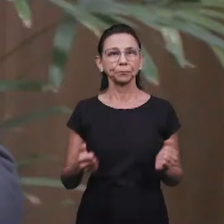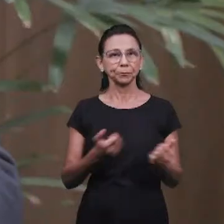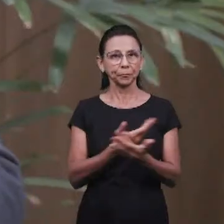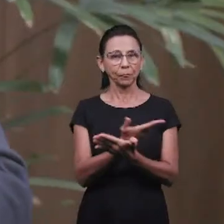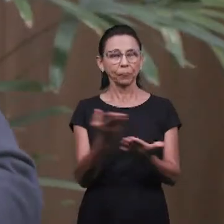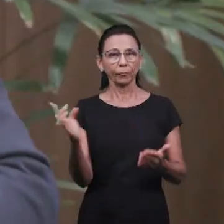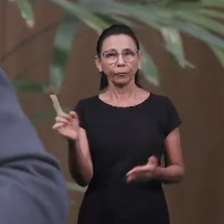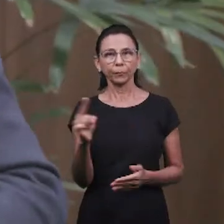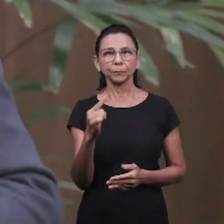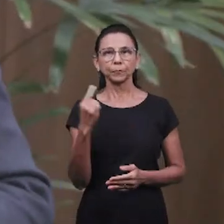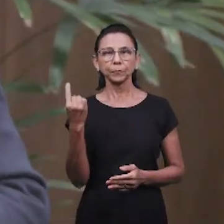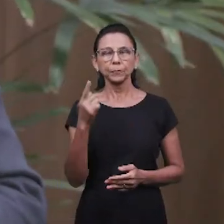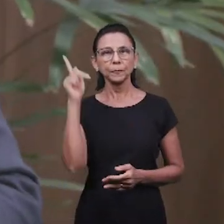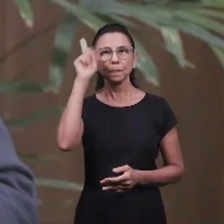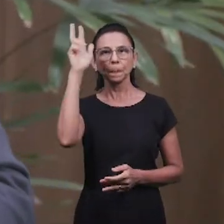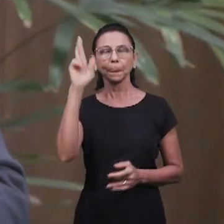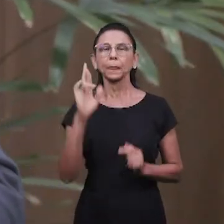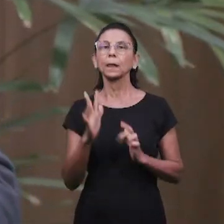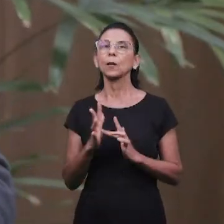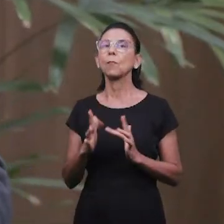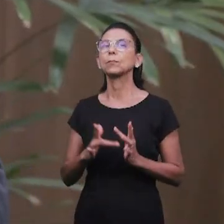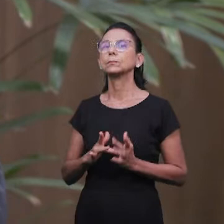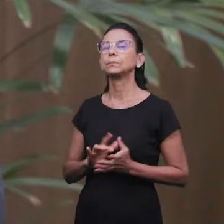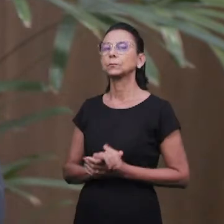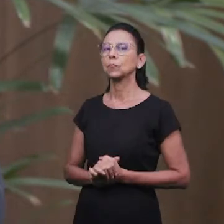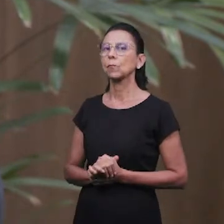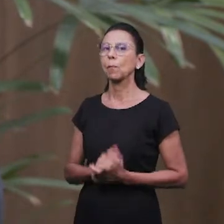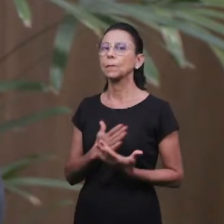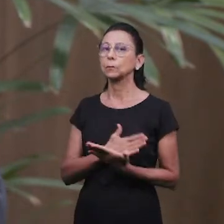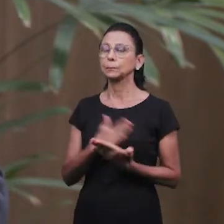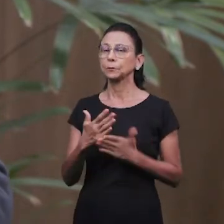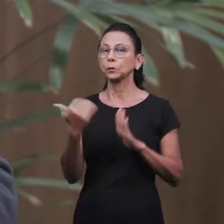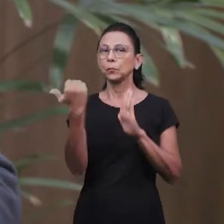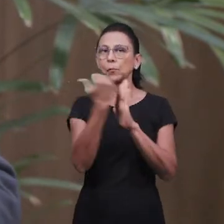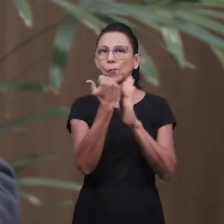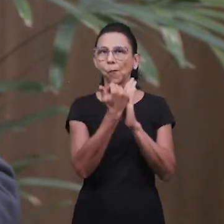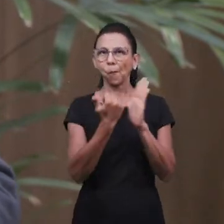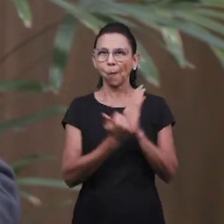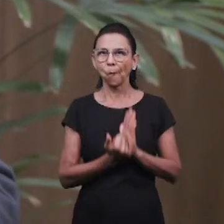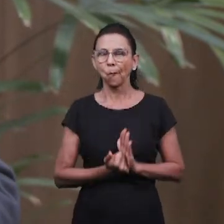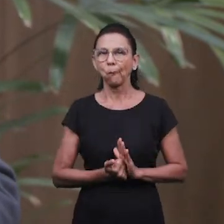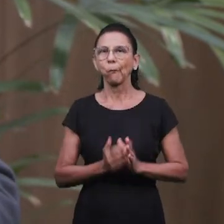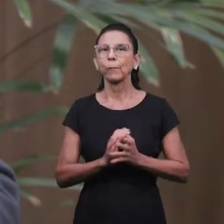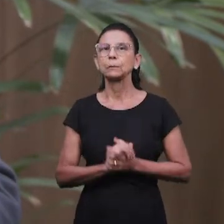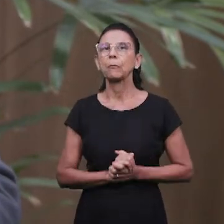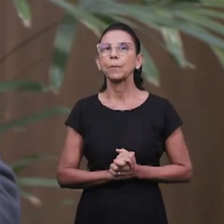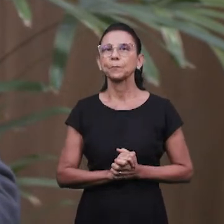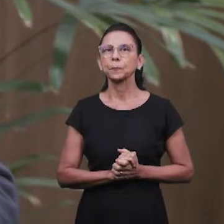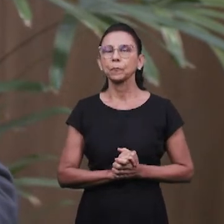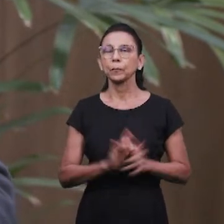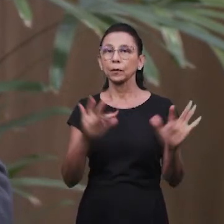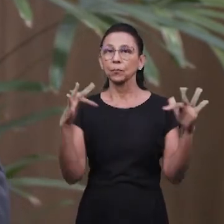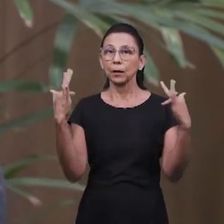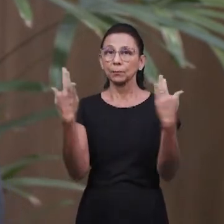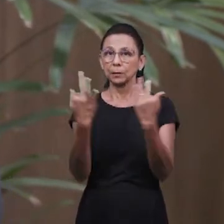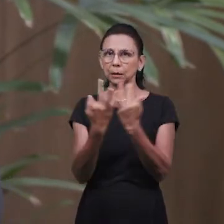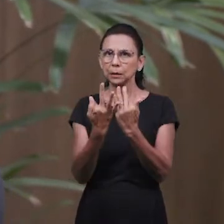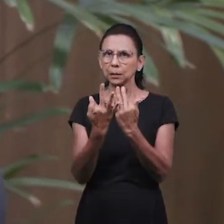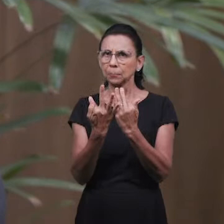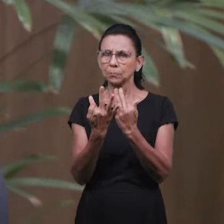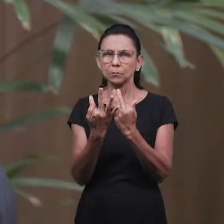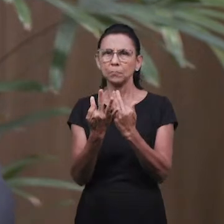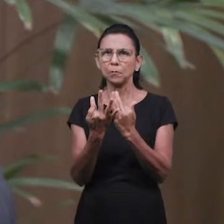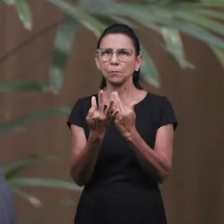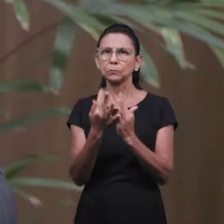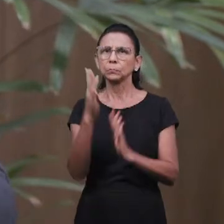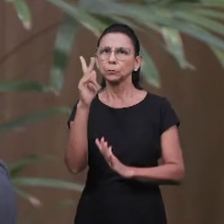Eu saúdo todos vocês que nos assistem com a paz do Senhor Jesus. Nós estamos começando o programa Família, um projeto de Deus. Você já